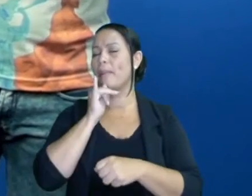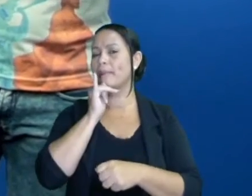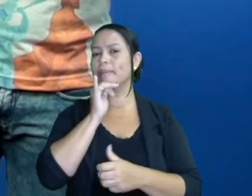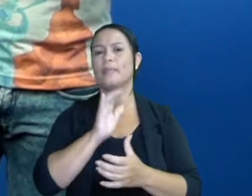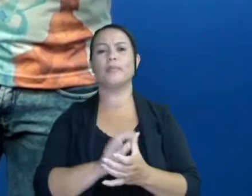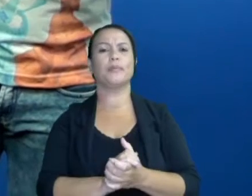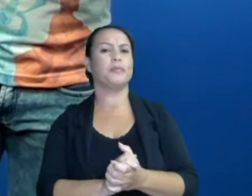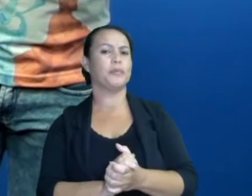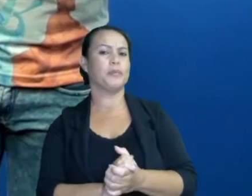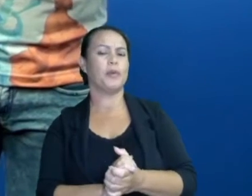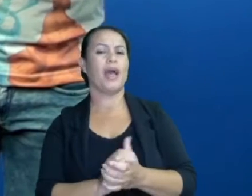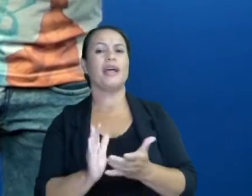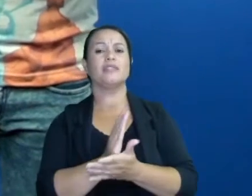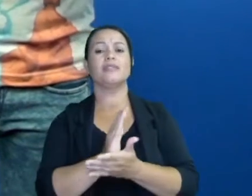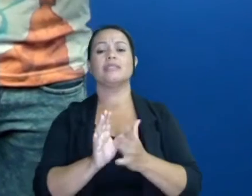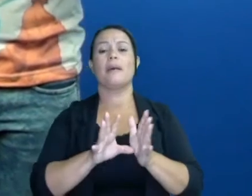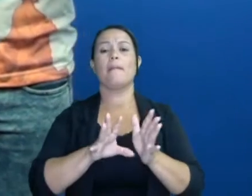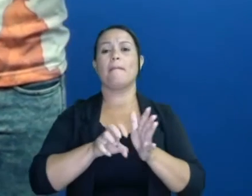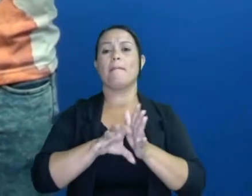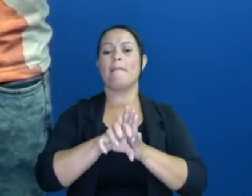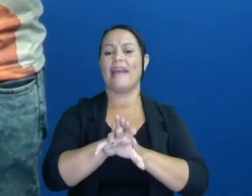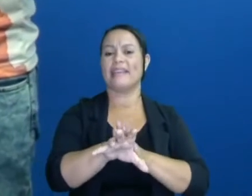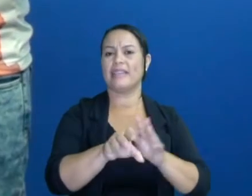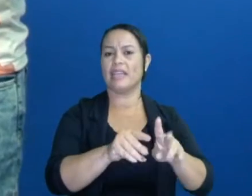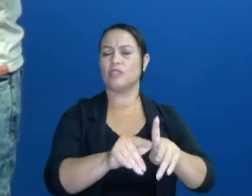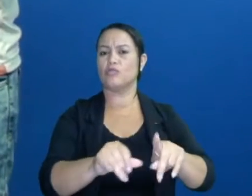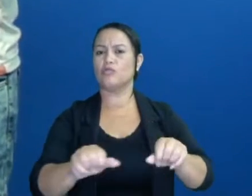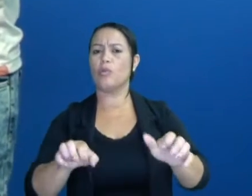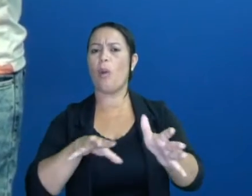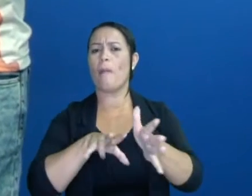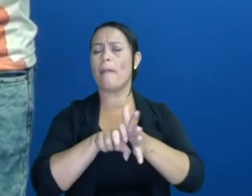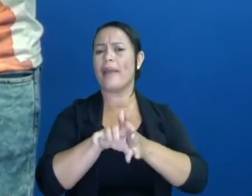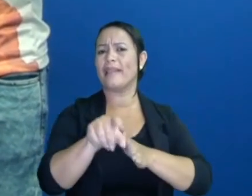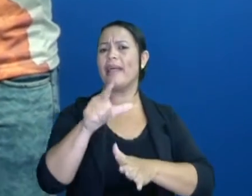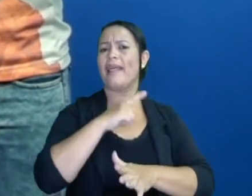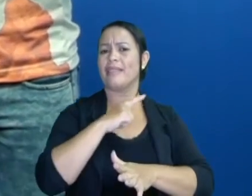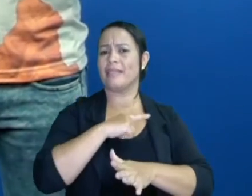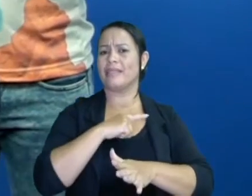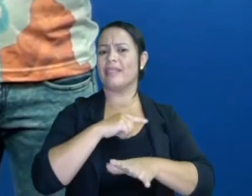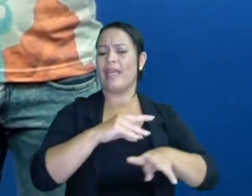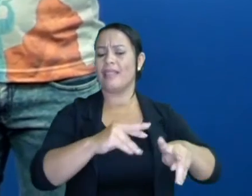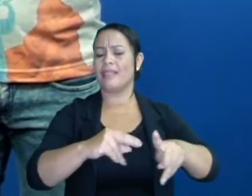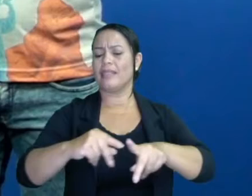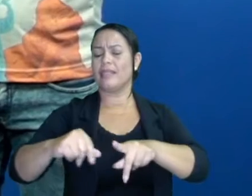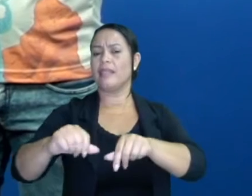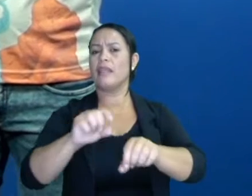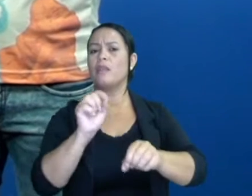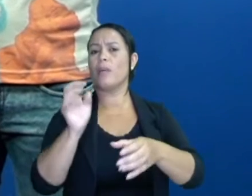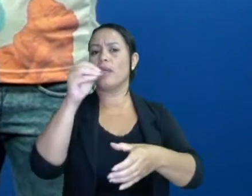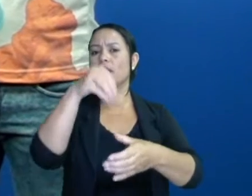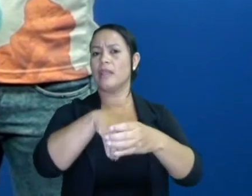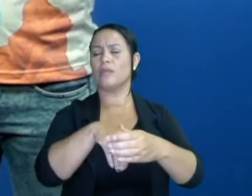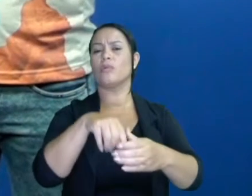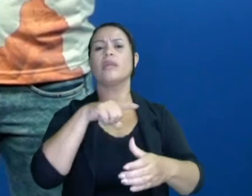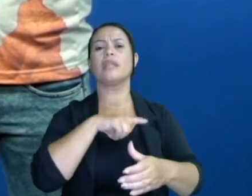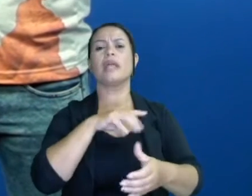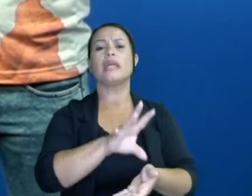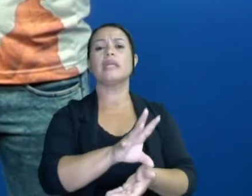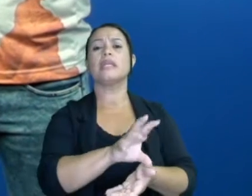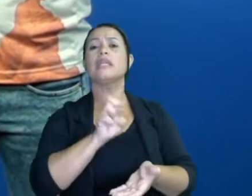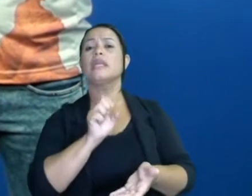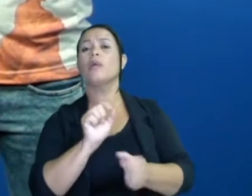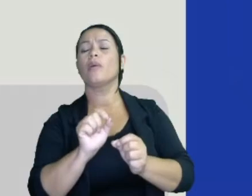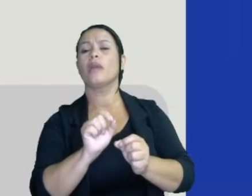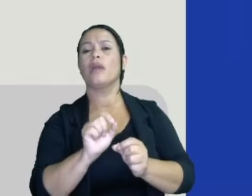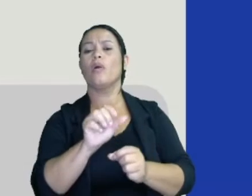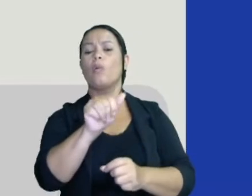exemplo, em bactérias no solo. Existem bactérias dentro da Terra que tiram esse